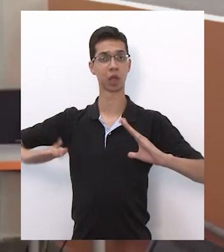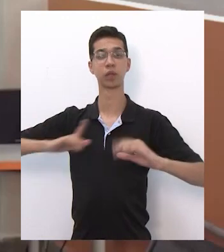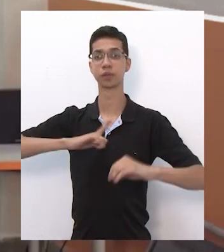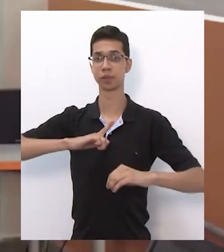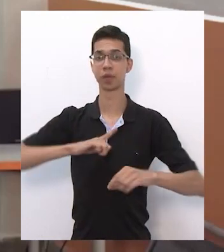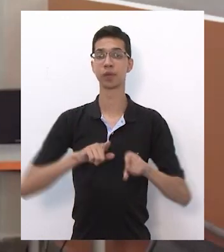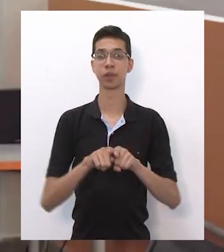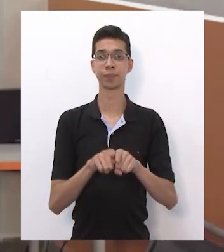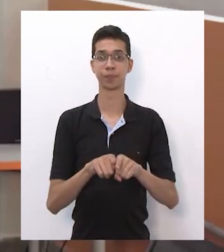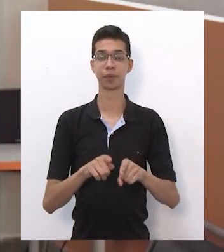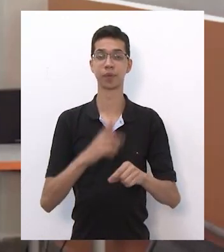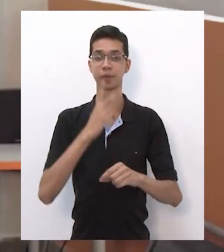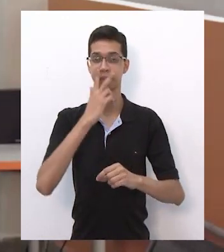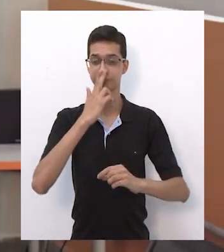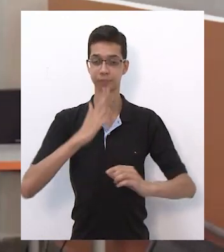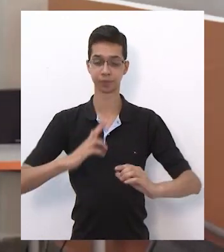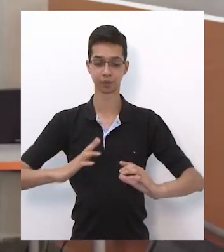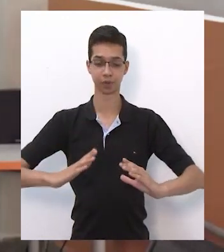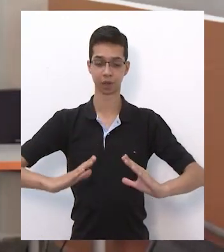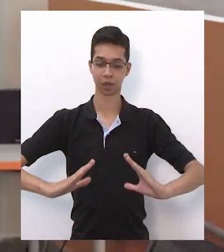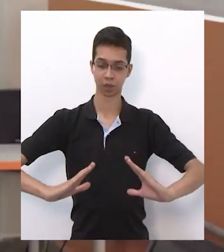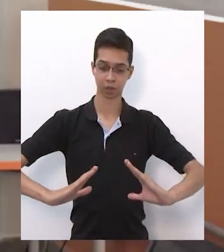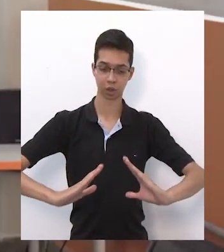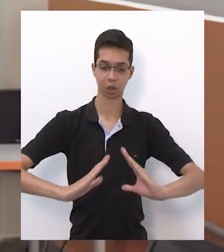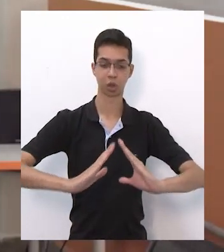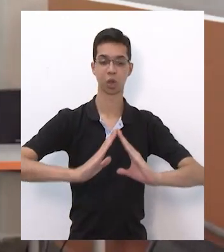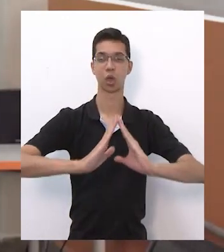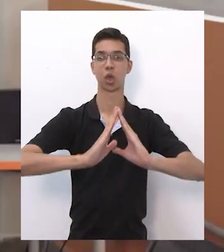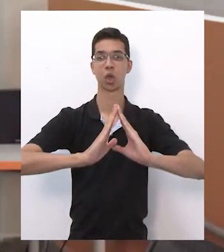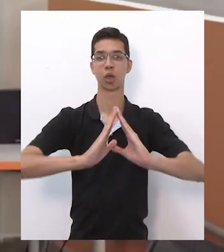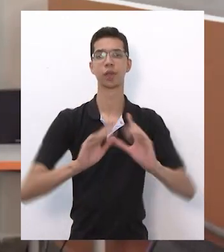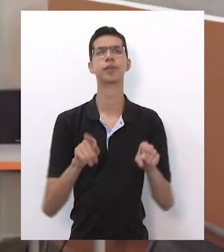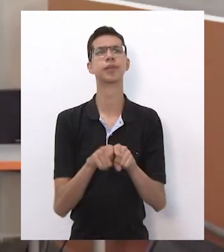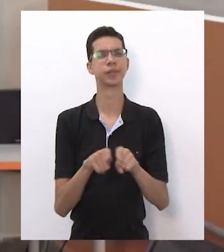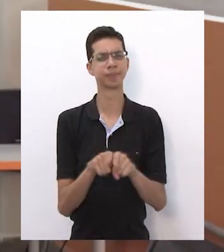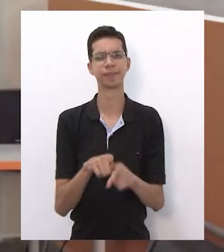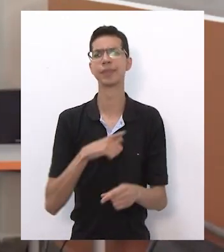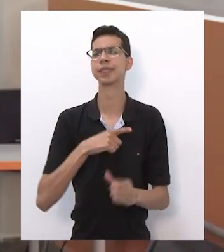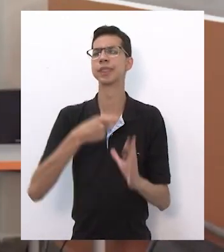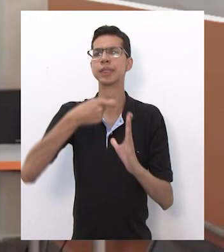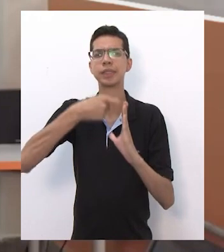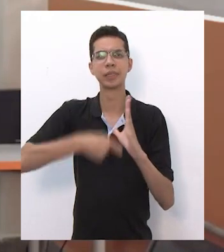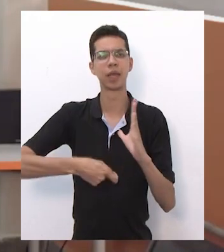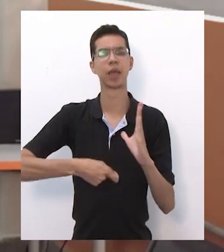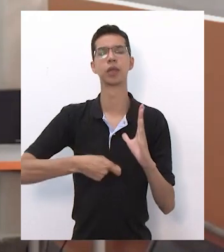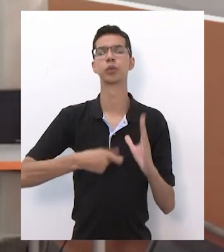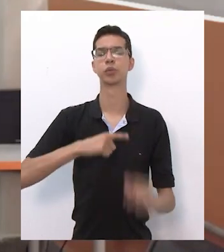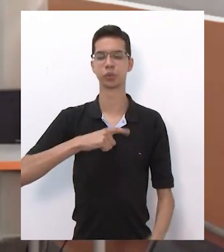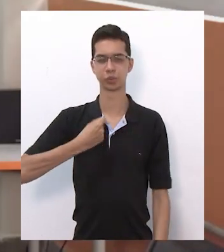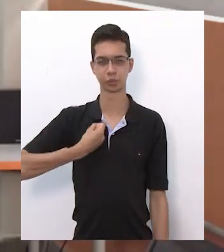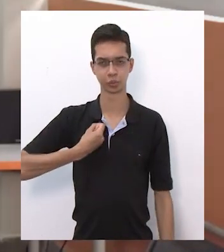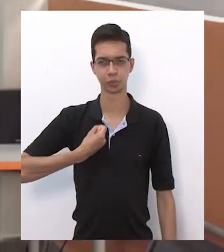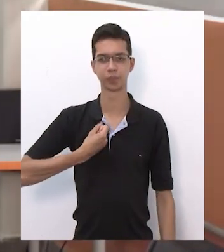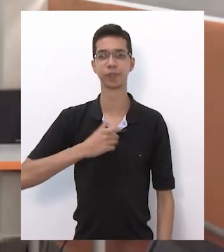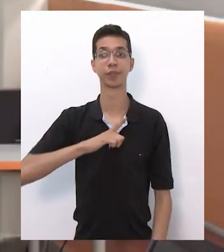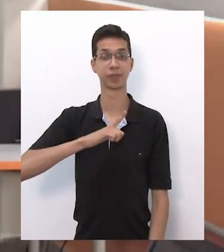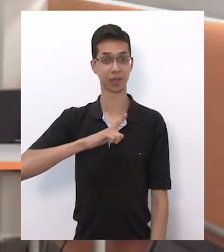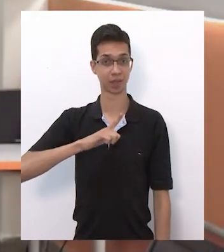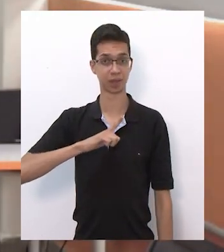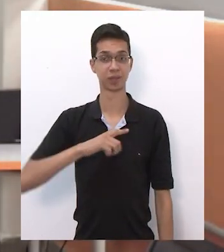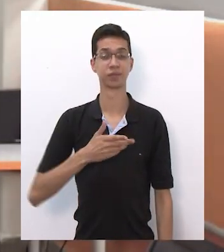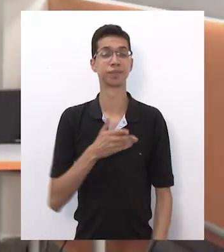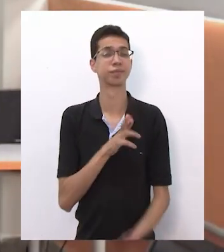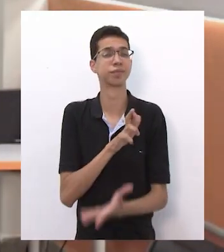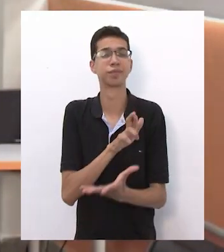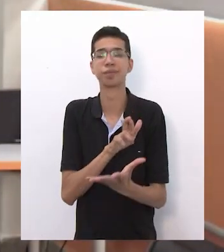você também tem formas como textos e números, você tem conectores, você